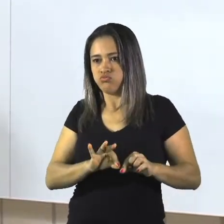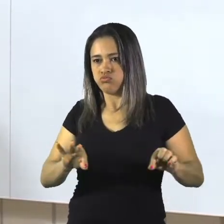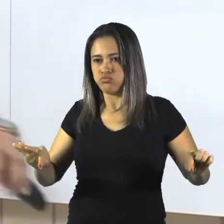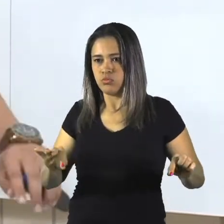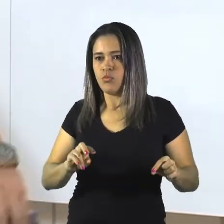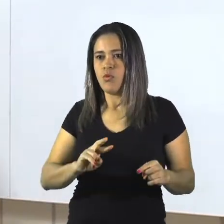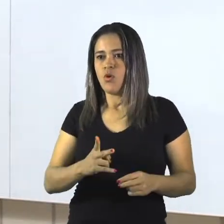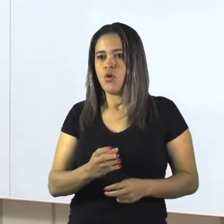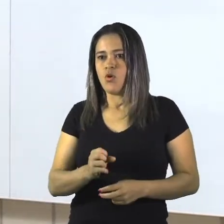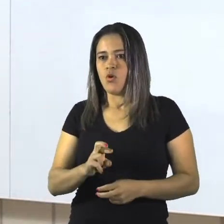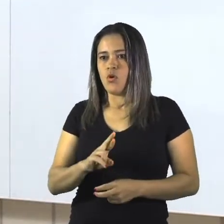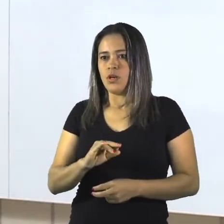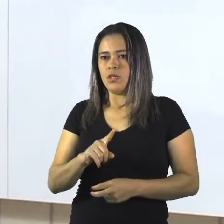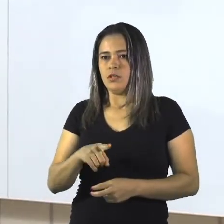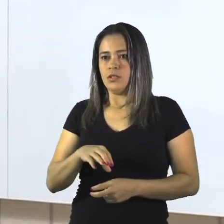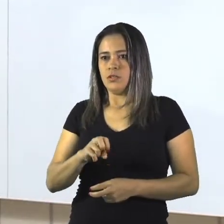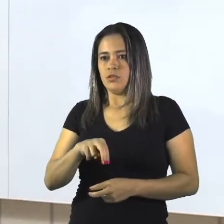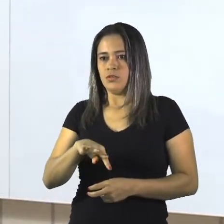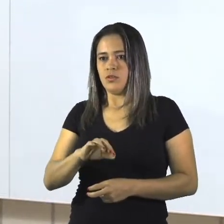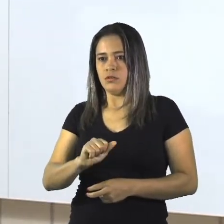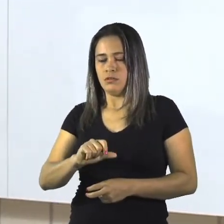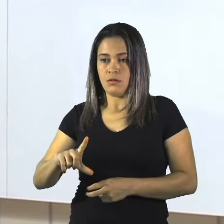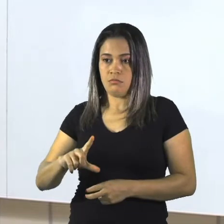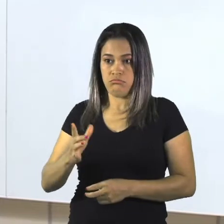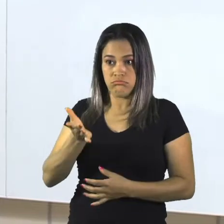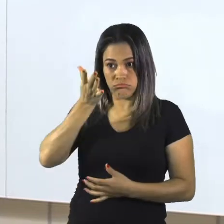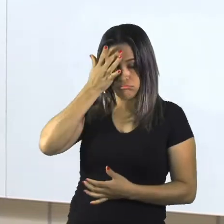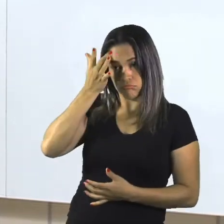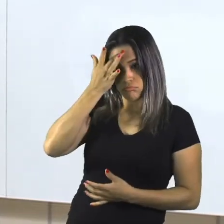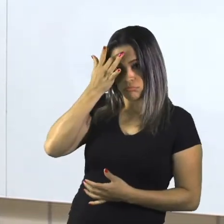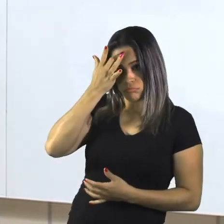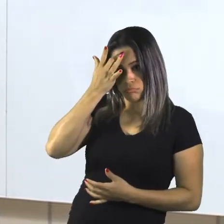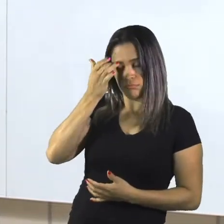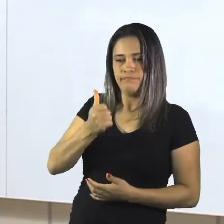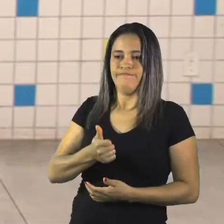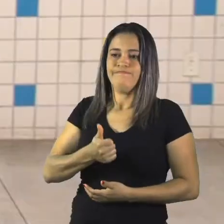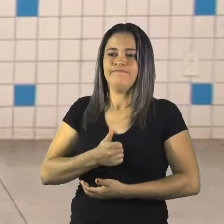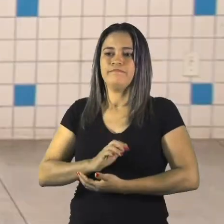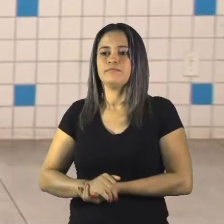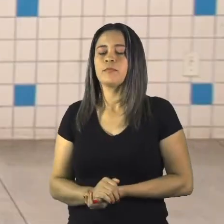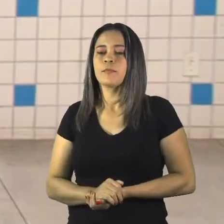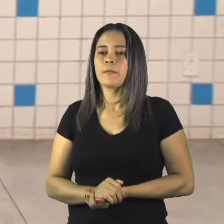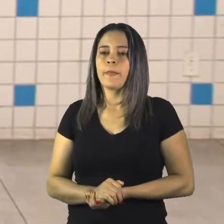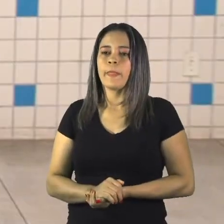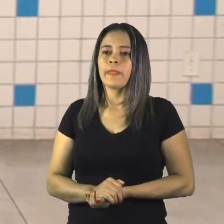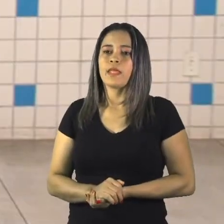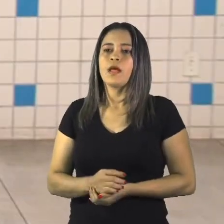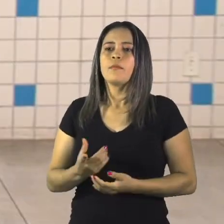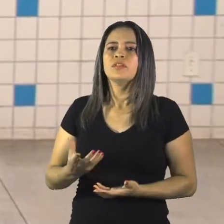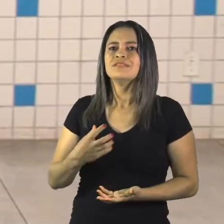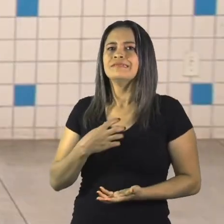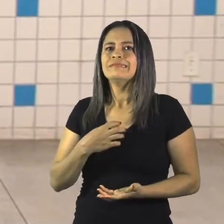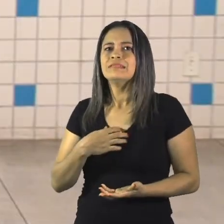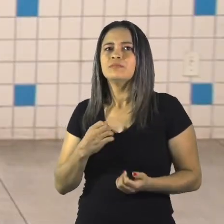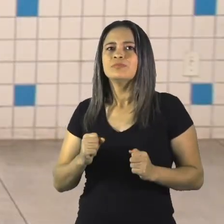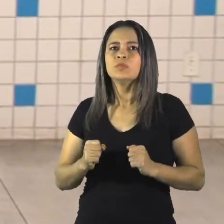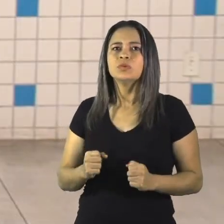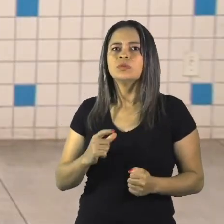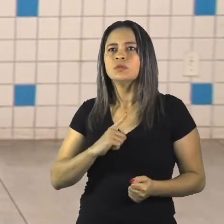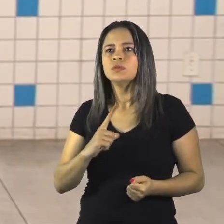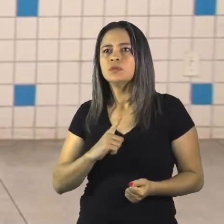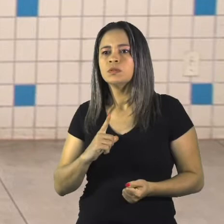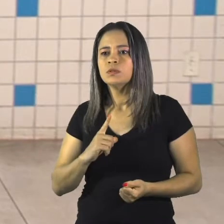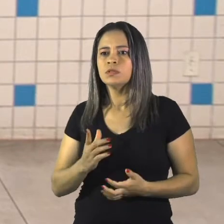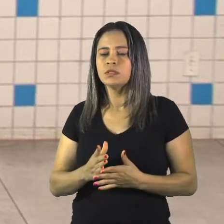sei o que é sentido, vocês não vão mais se confundir em relação ao sentido, mas o sentido ele sempre pode